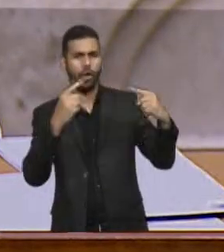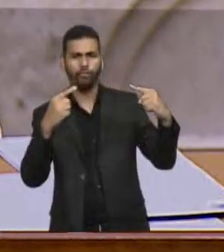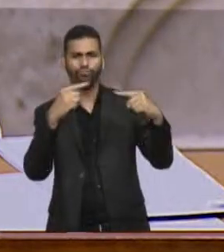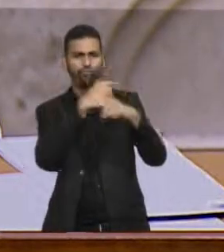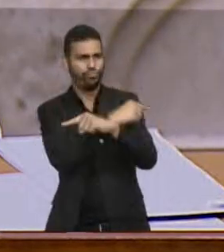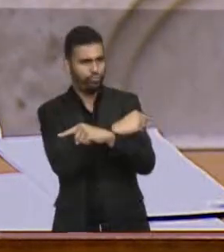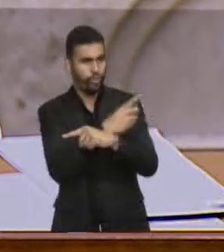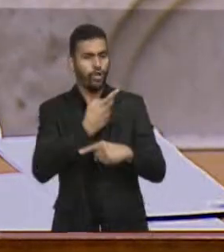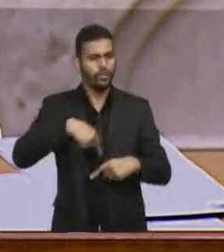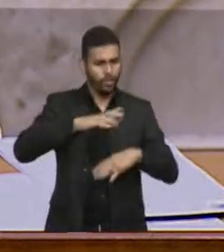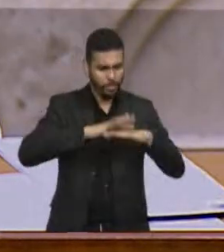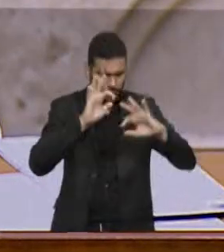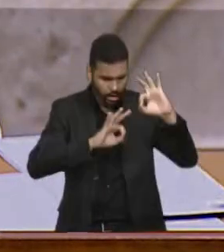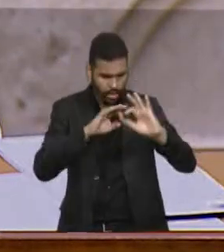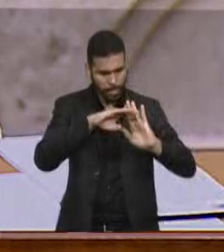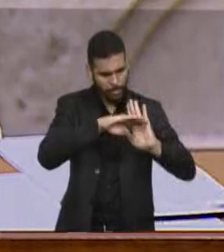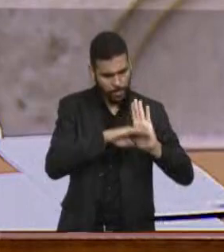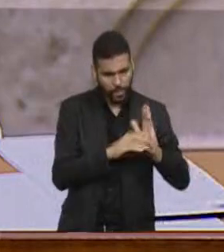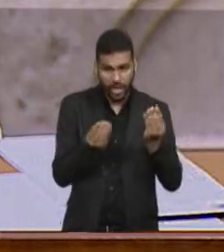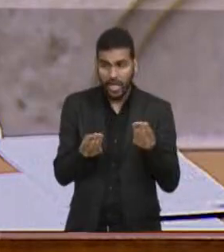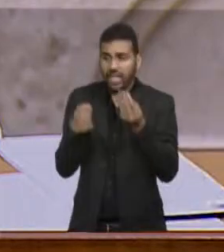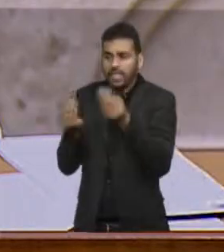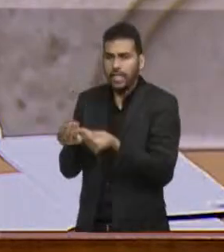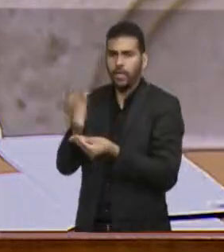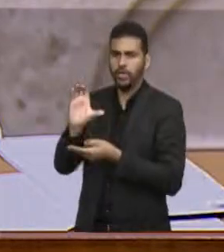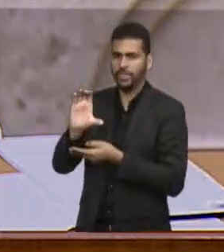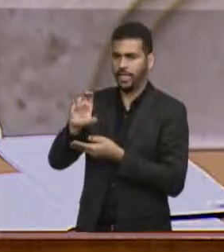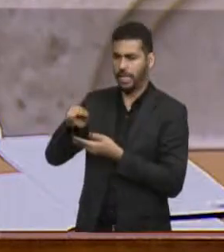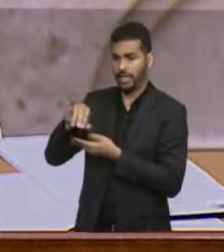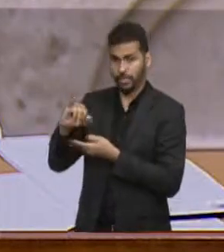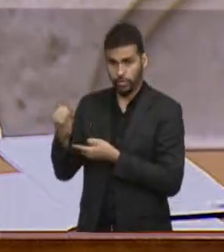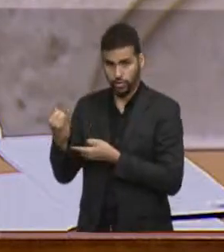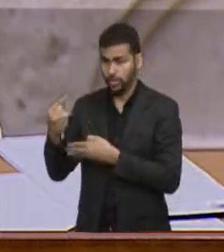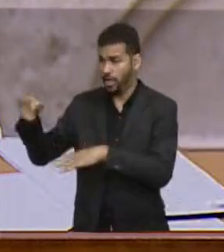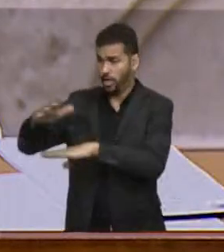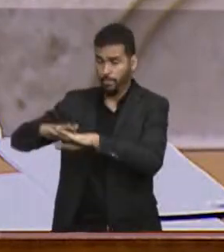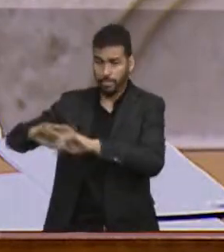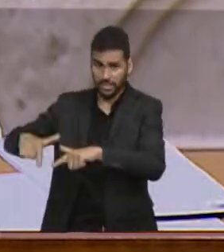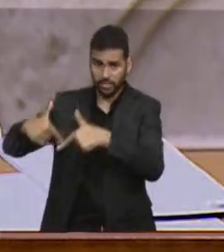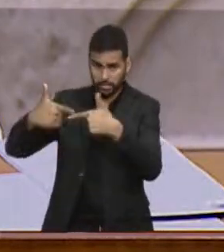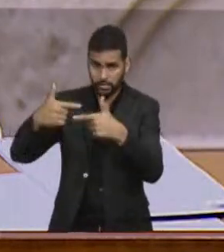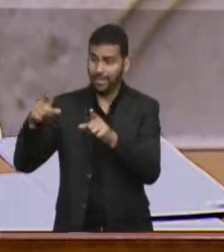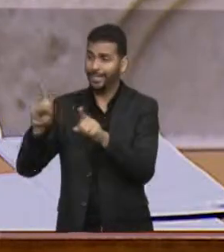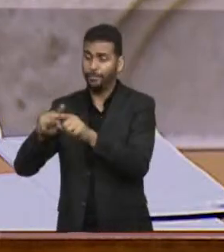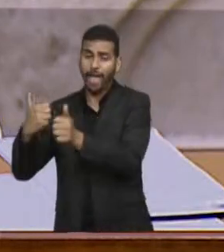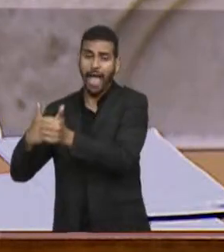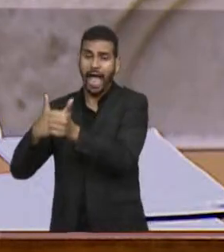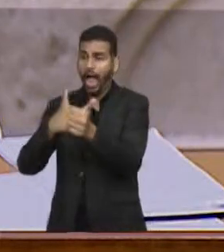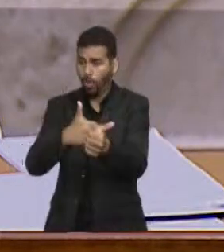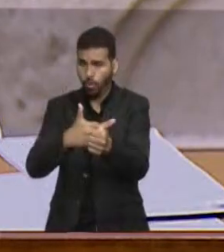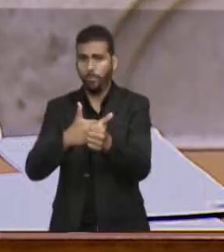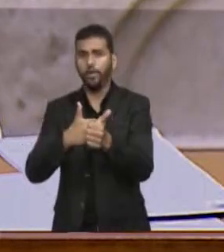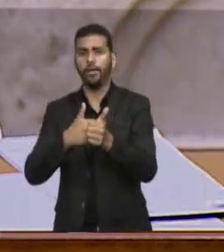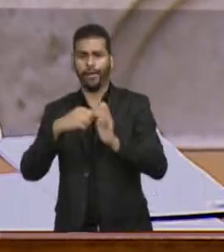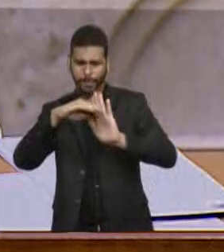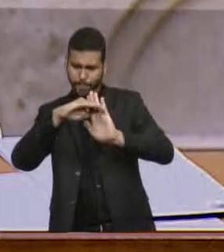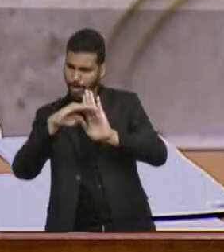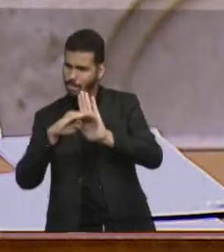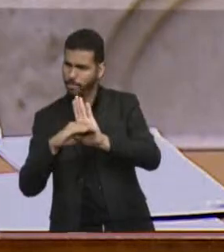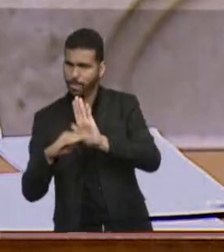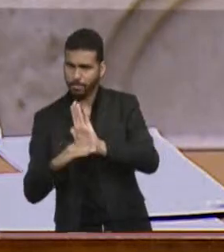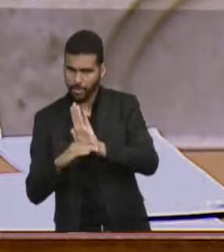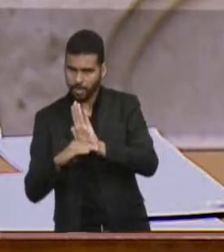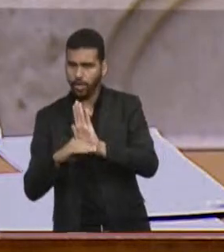CNJ a execução e ao acompanhamento né de todas as medidas necessárias para que